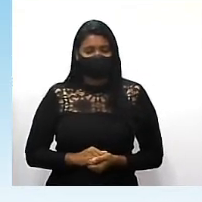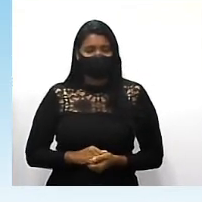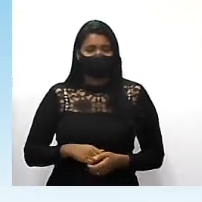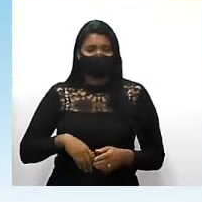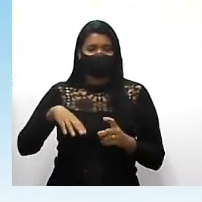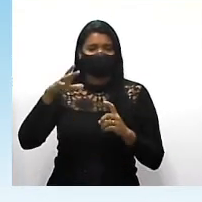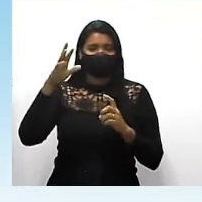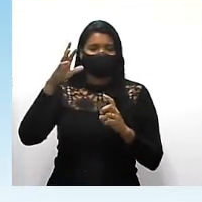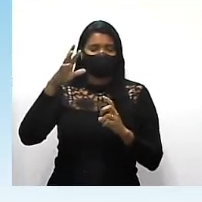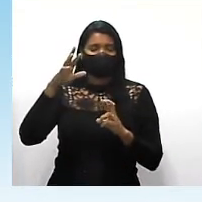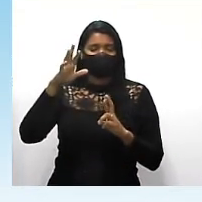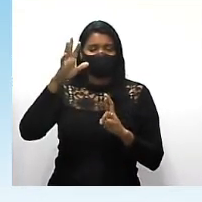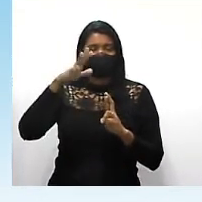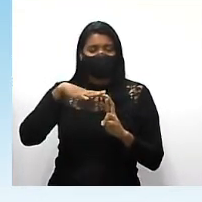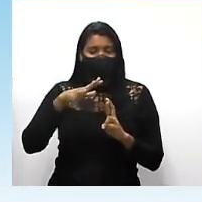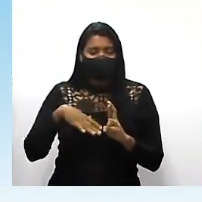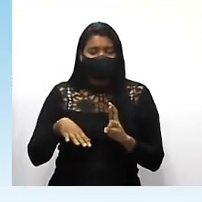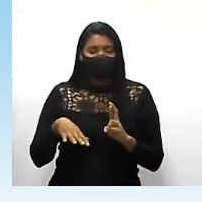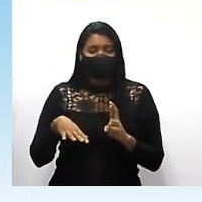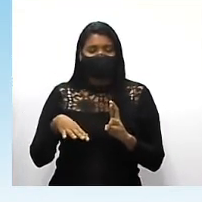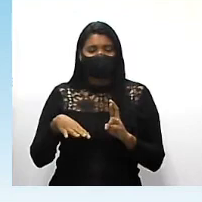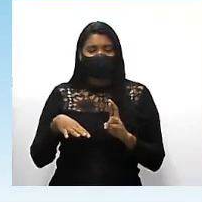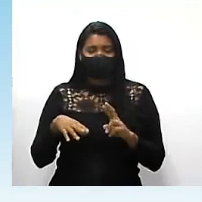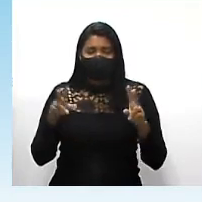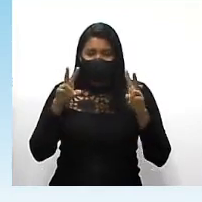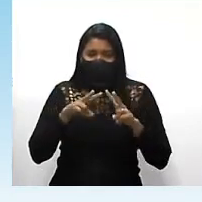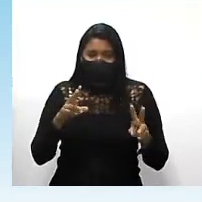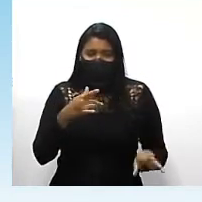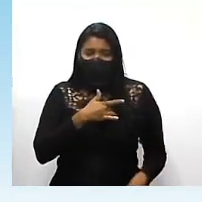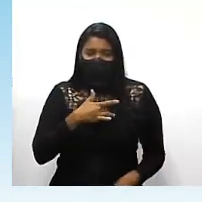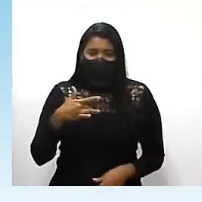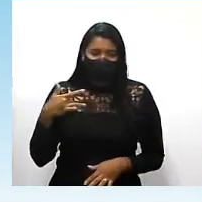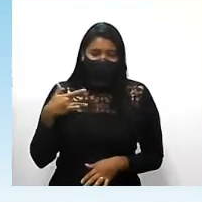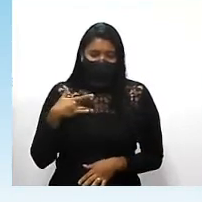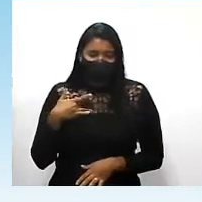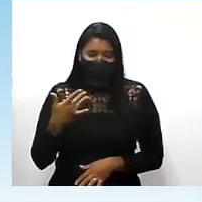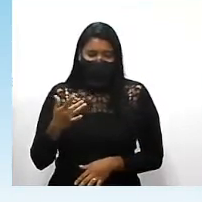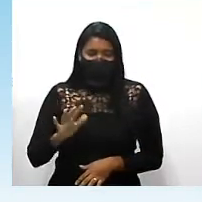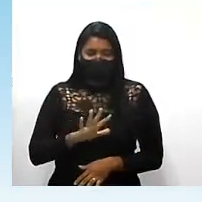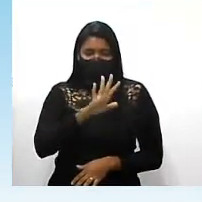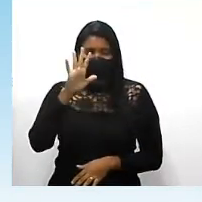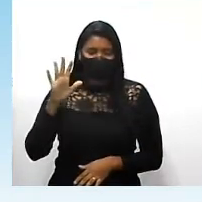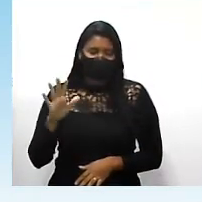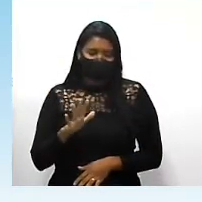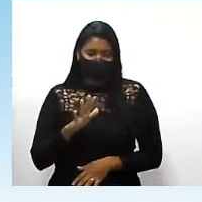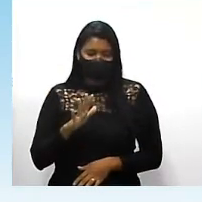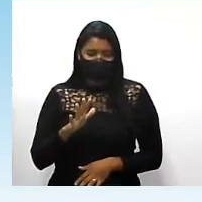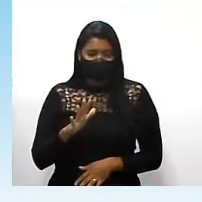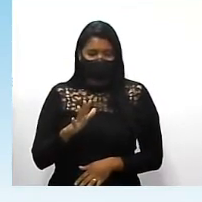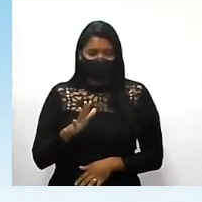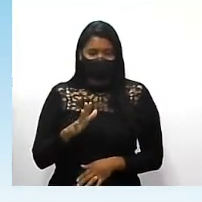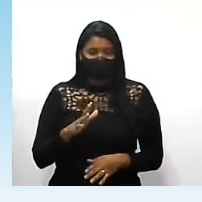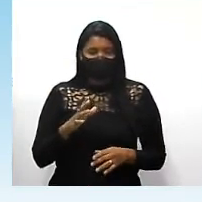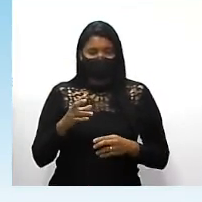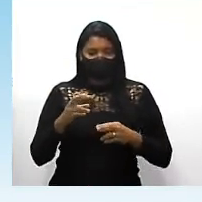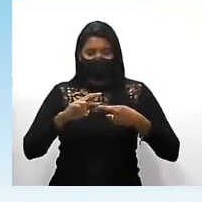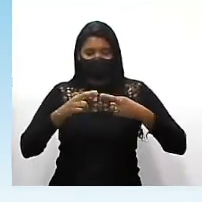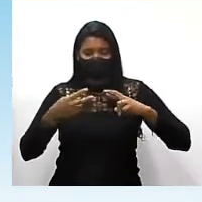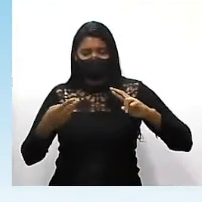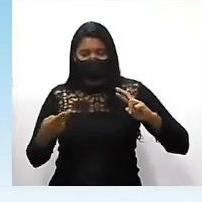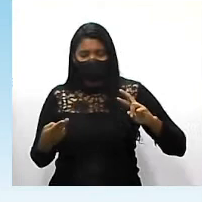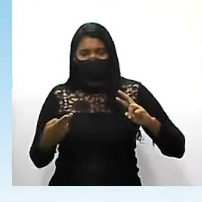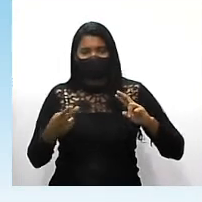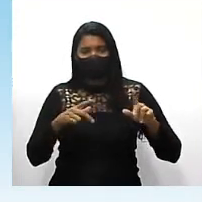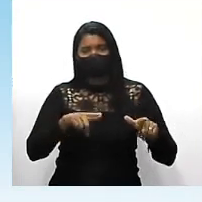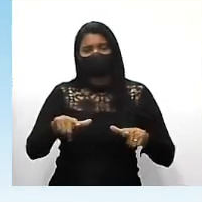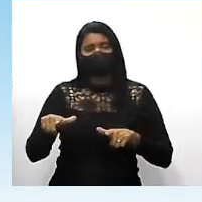à reprodução assistida, à saúde pública e coletiva, à engenharia genética, ao ambiente,